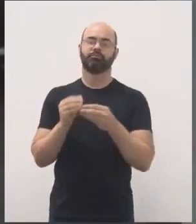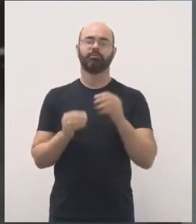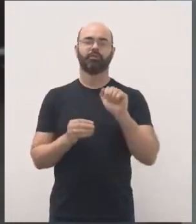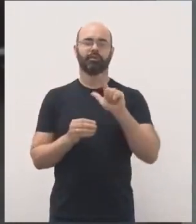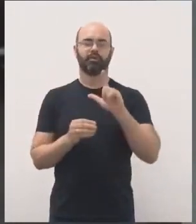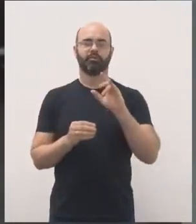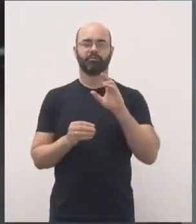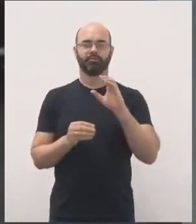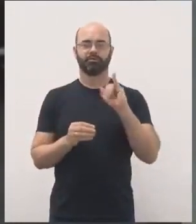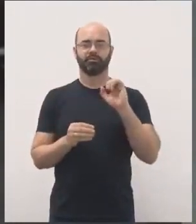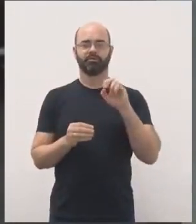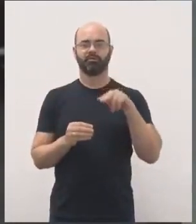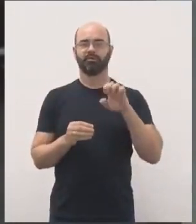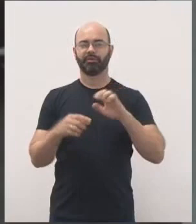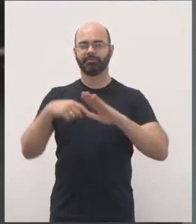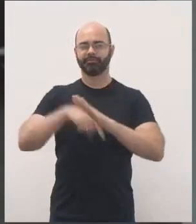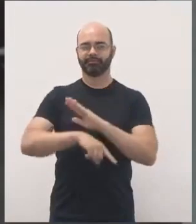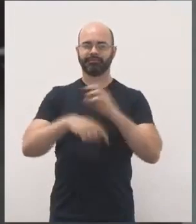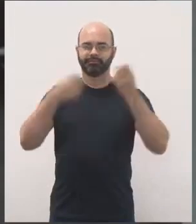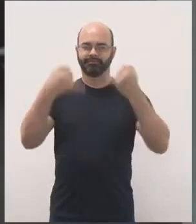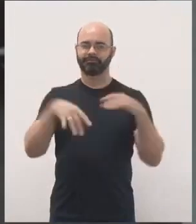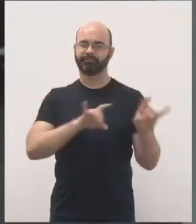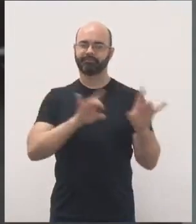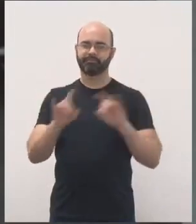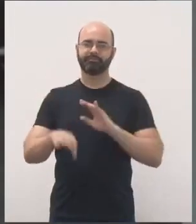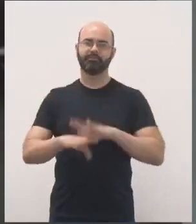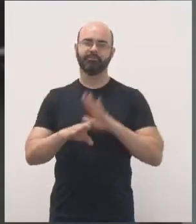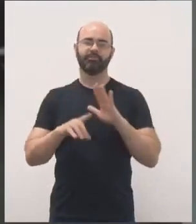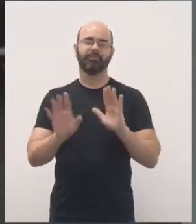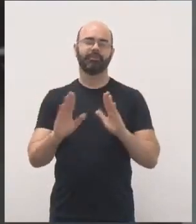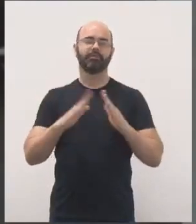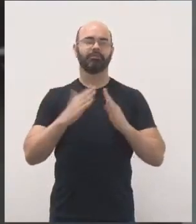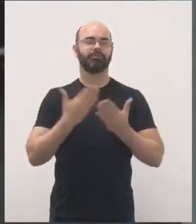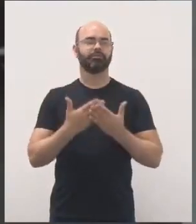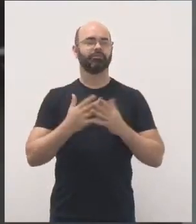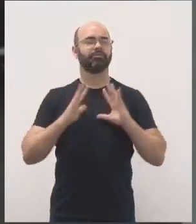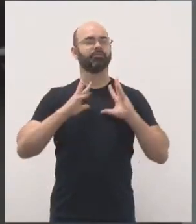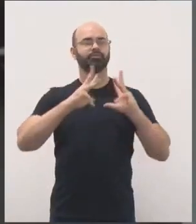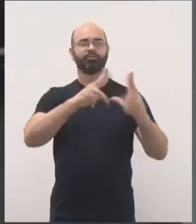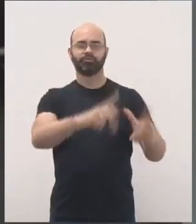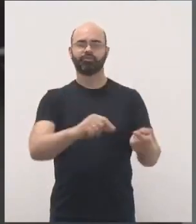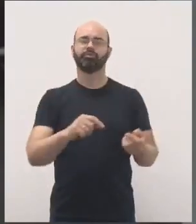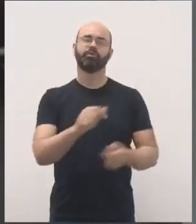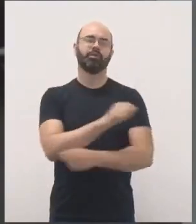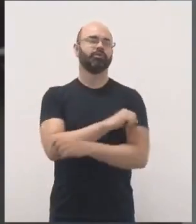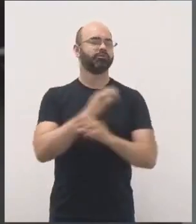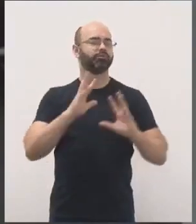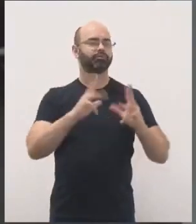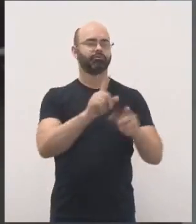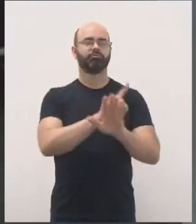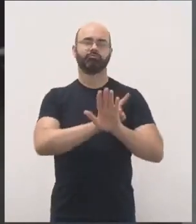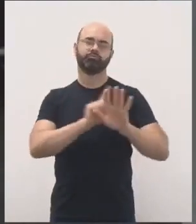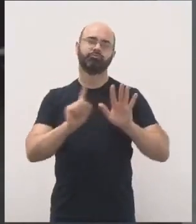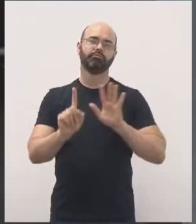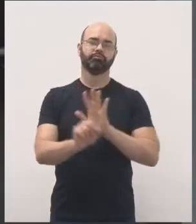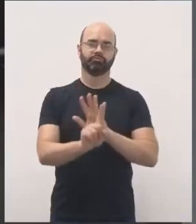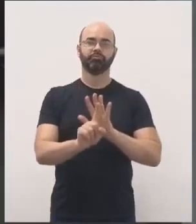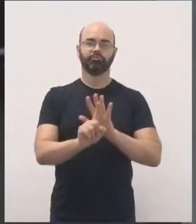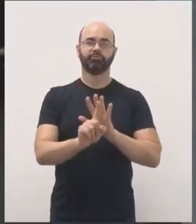mas basicamente, a gente pretende mobilizar todas as escolas, os estudantes, estimular o protagonismo